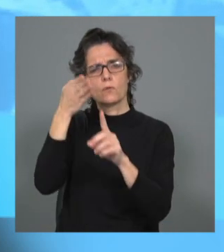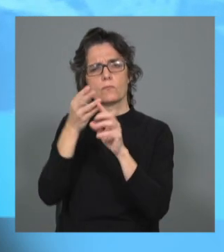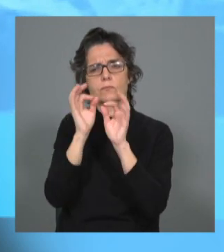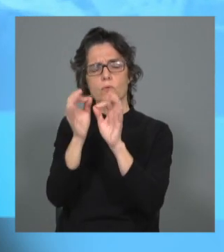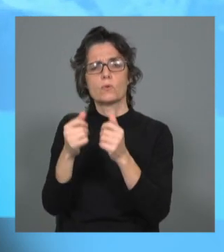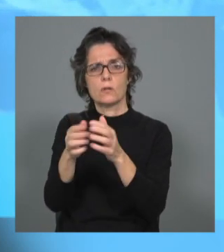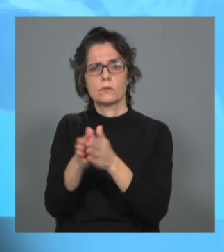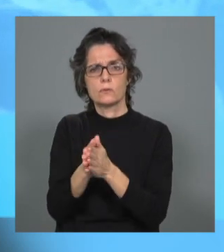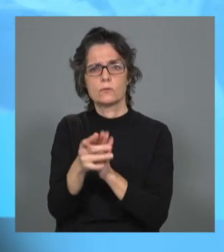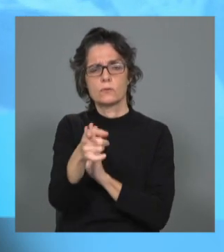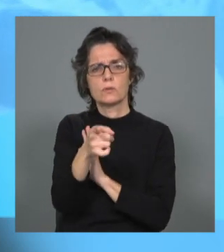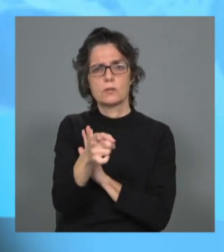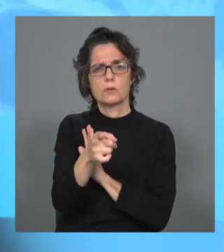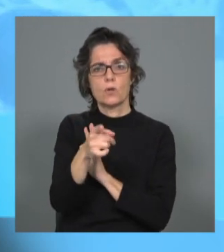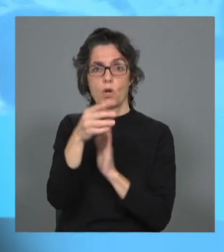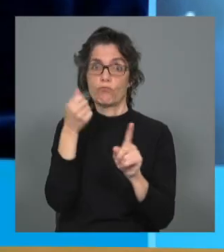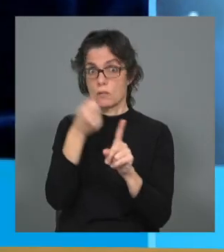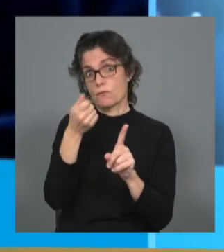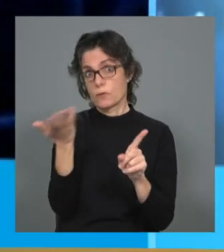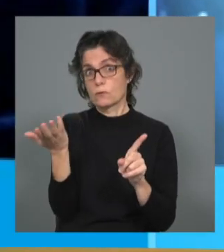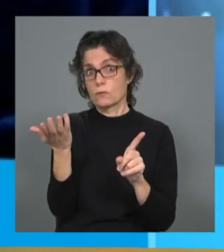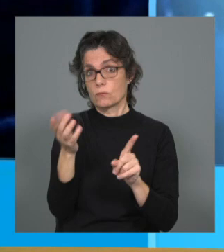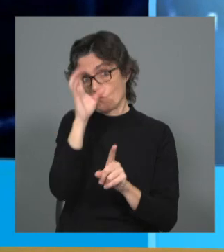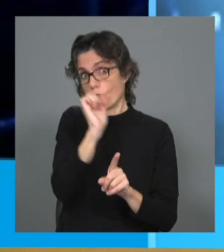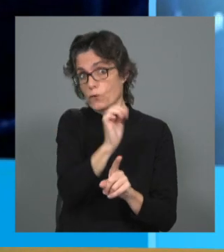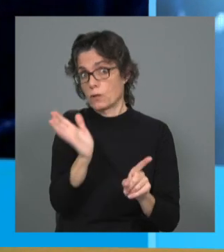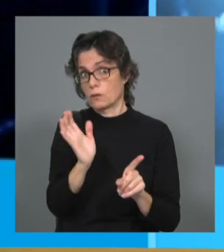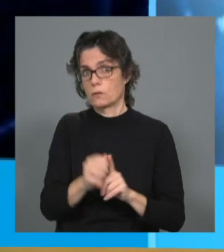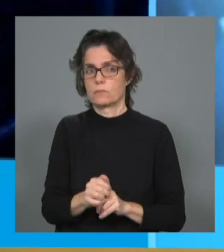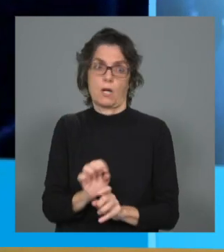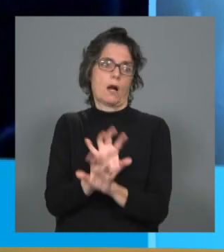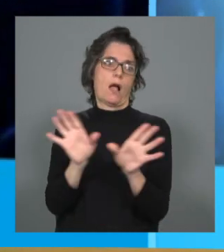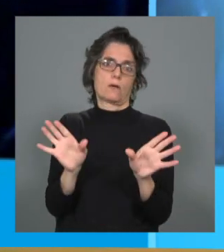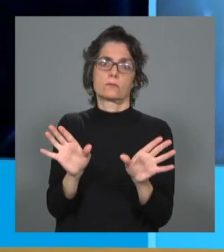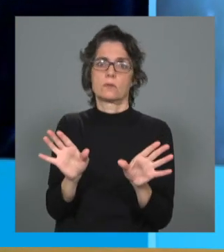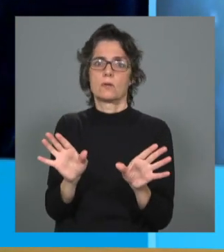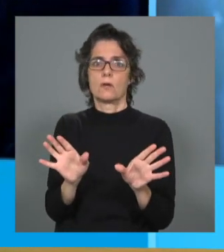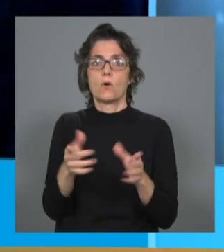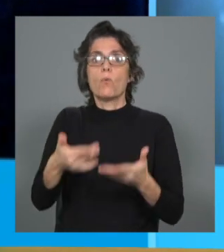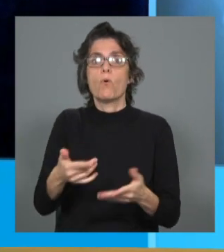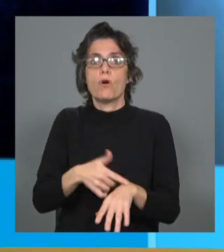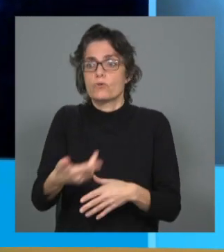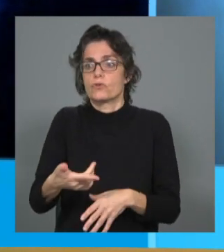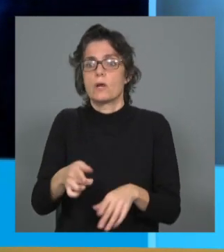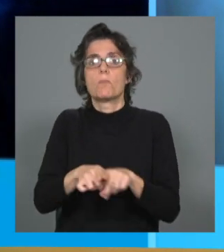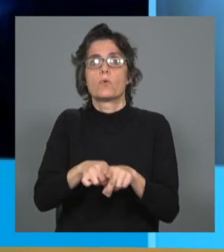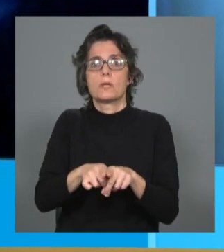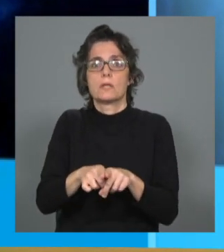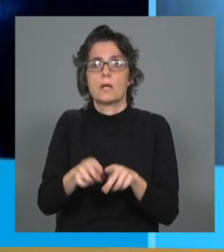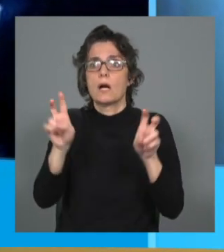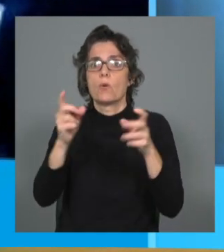governo tem pela frente. É, sem dúvida nenhuma. Repare-se, fazer política, ou a política